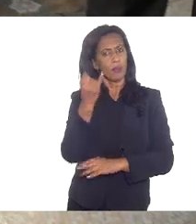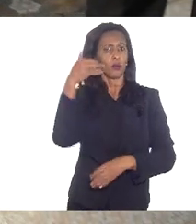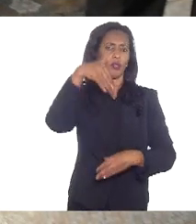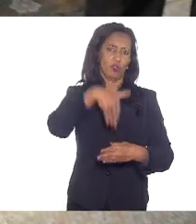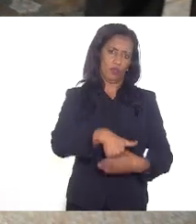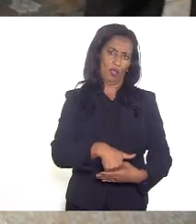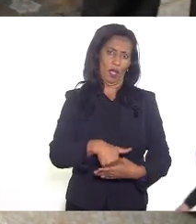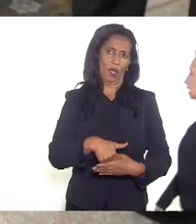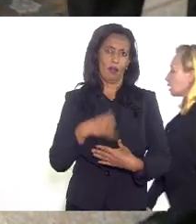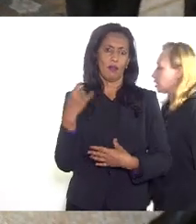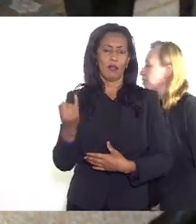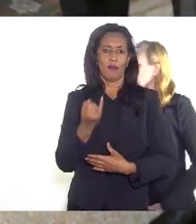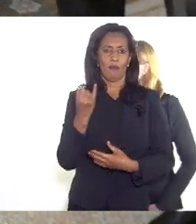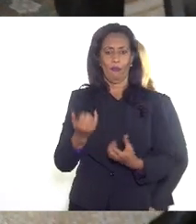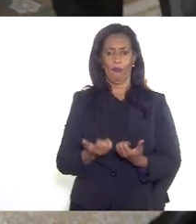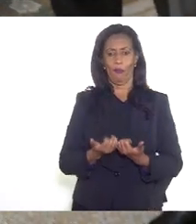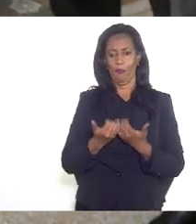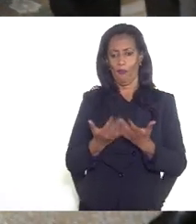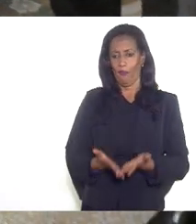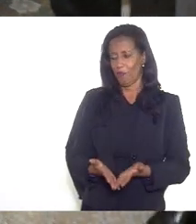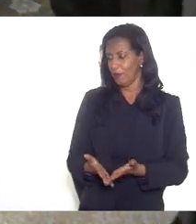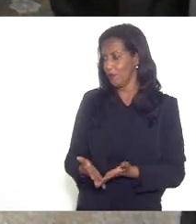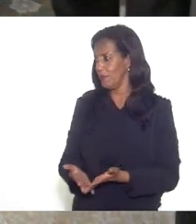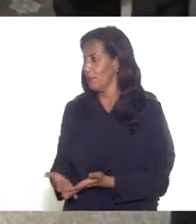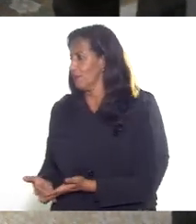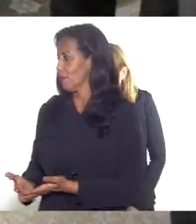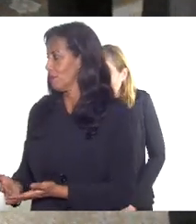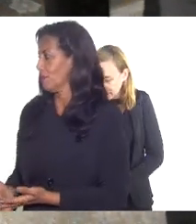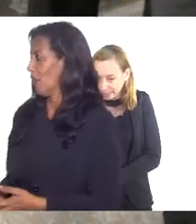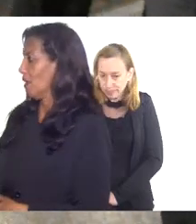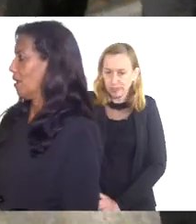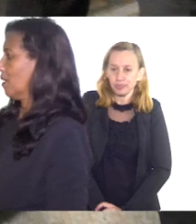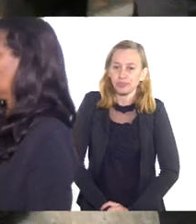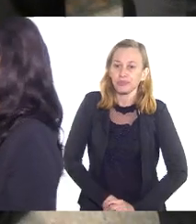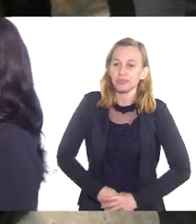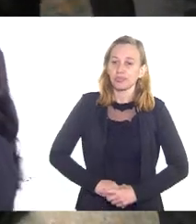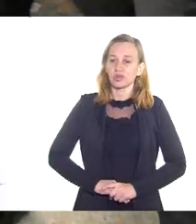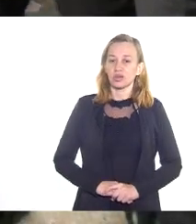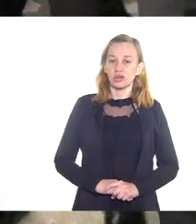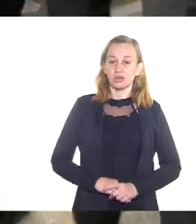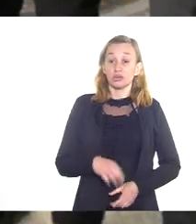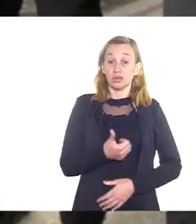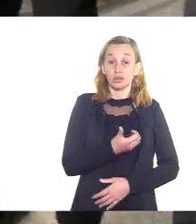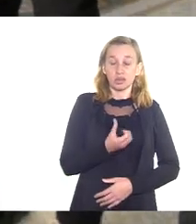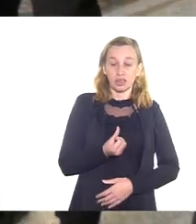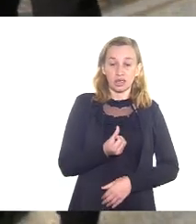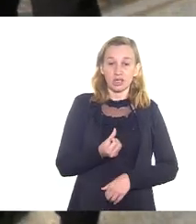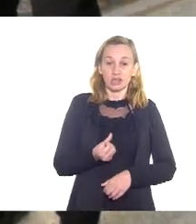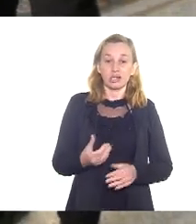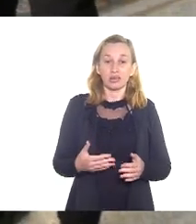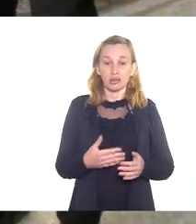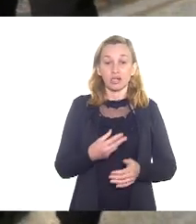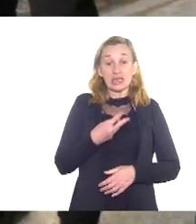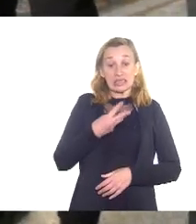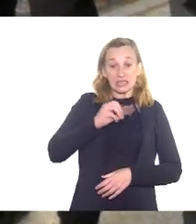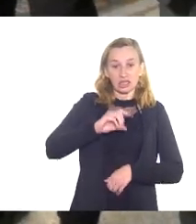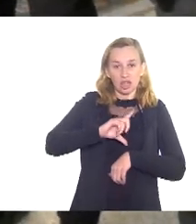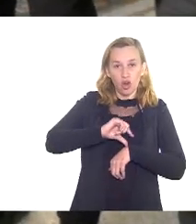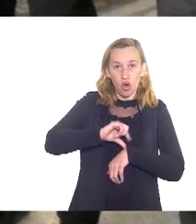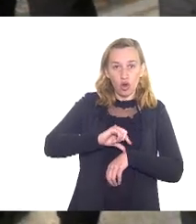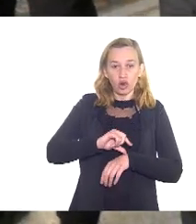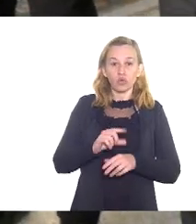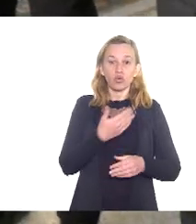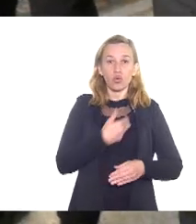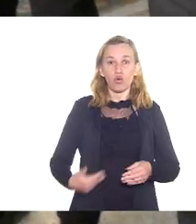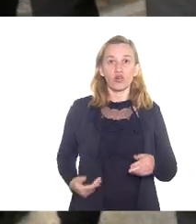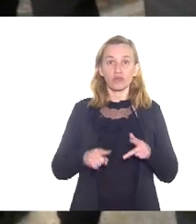acho que é importante dar ao governo essa possibilidade de garantir a migração de 16 para 30 horas e o governo vai